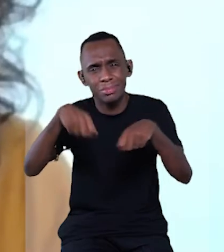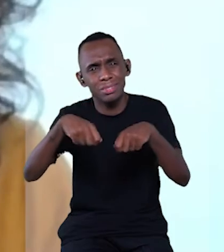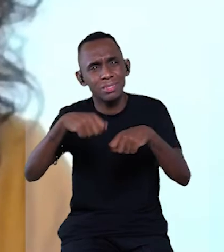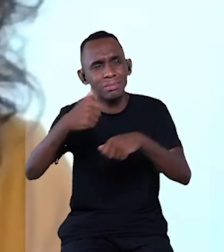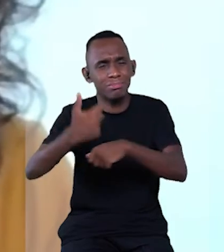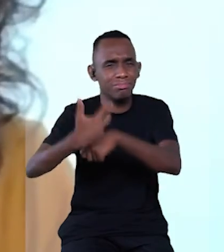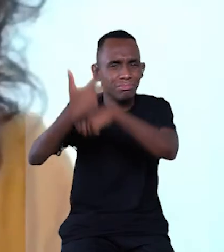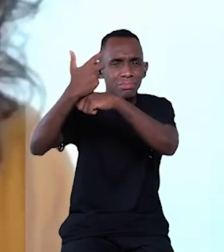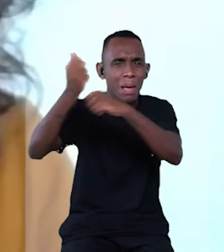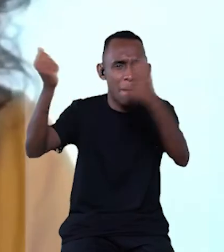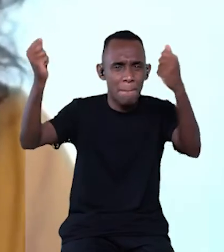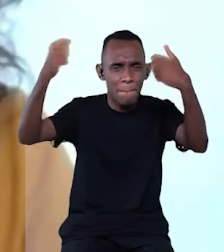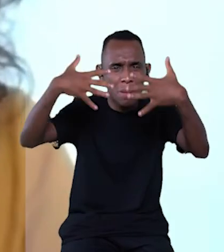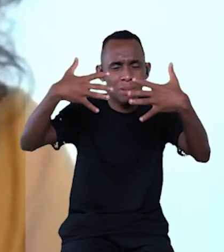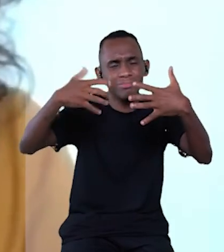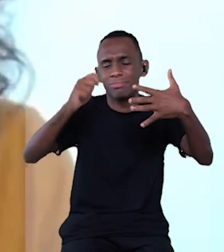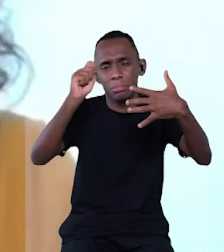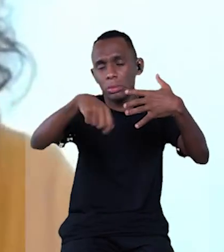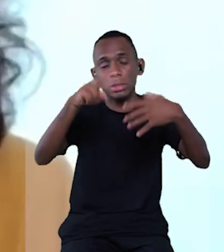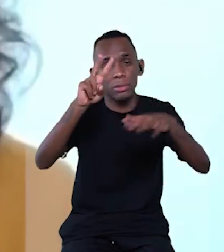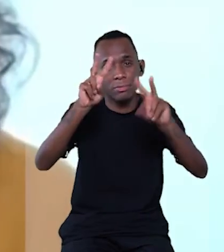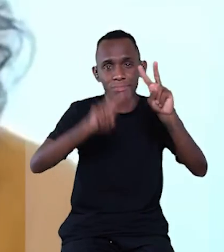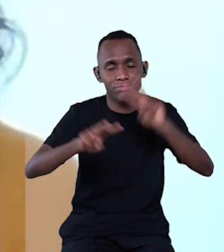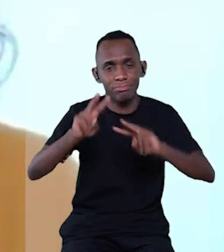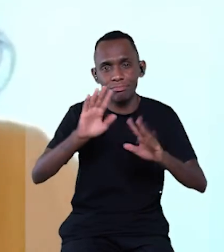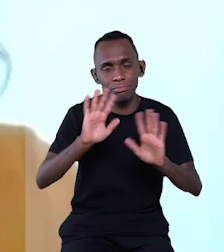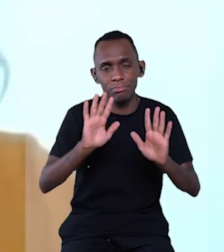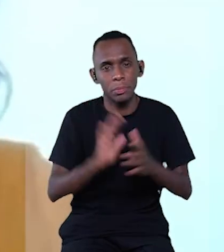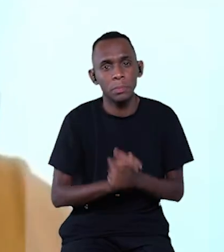aí não, tá com reflexo.